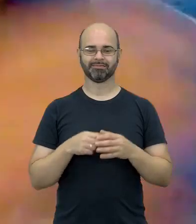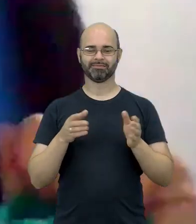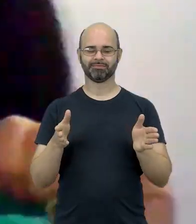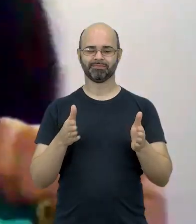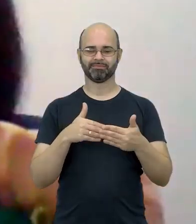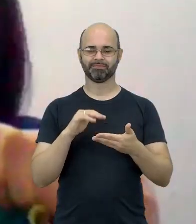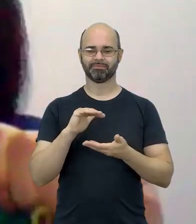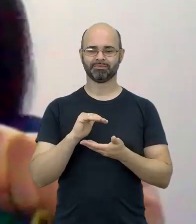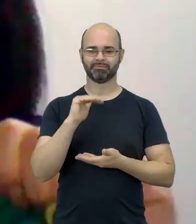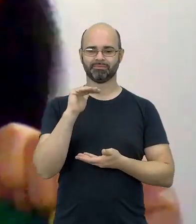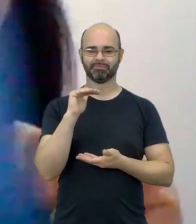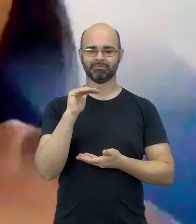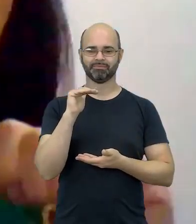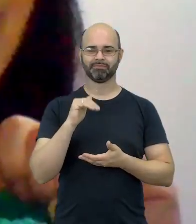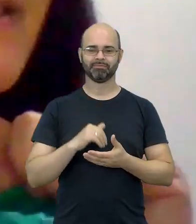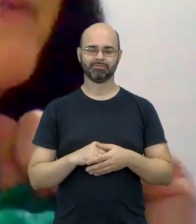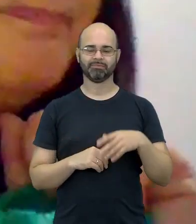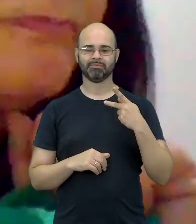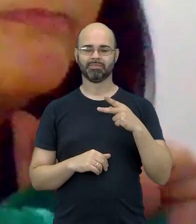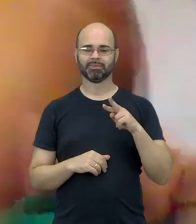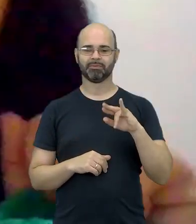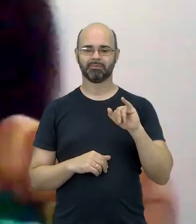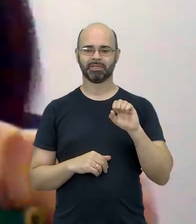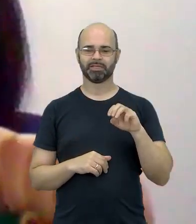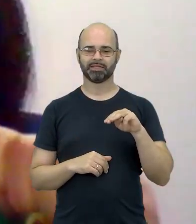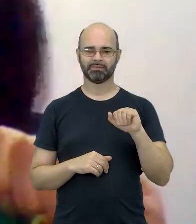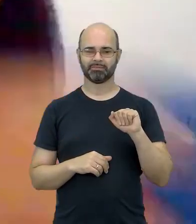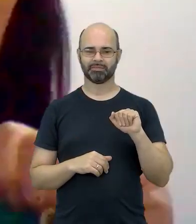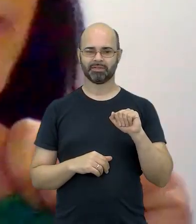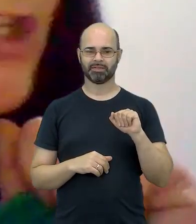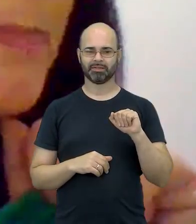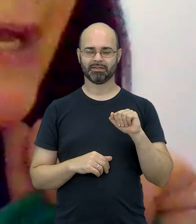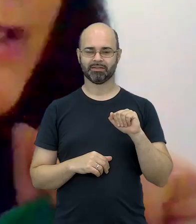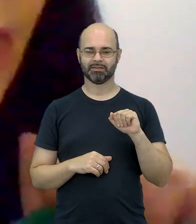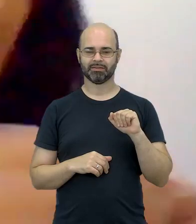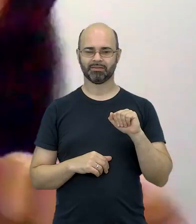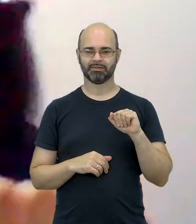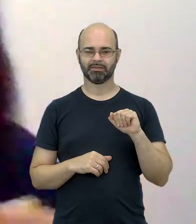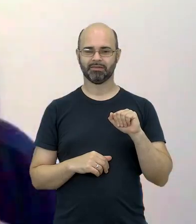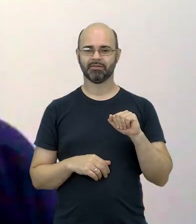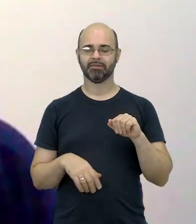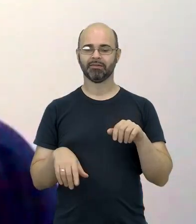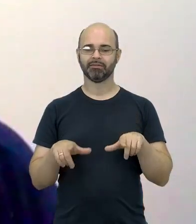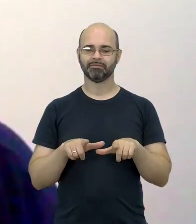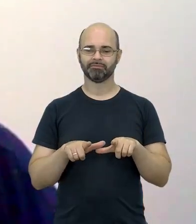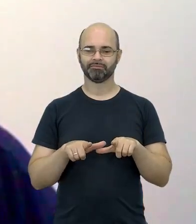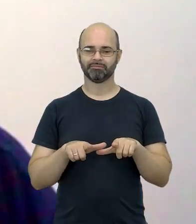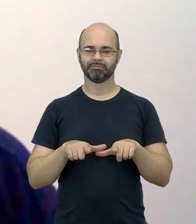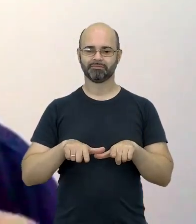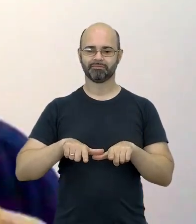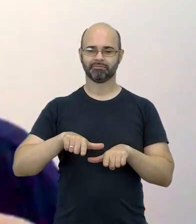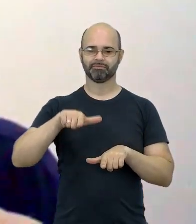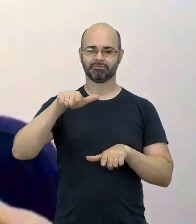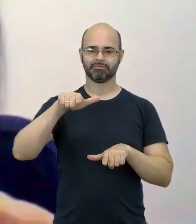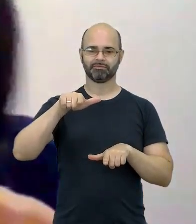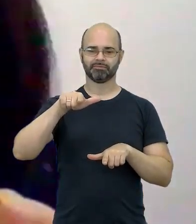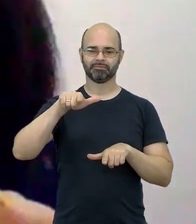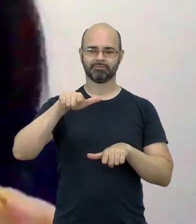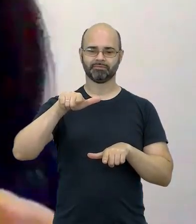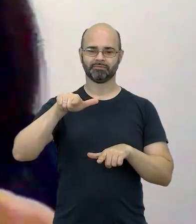paralelepípedo, né? Ou um prisma de base, esse daqui é um prisma de base quadrangular. Eu posso